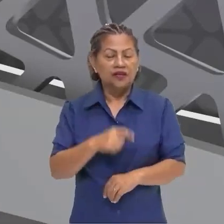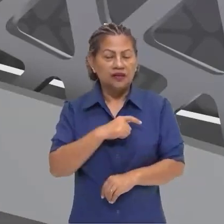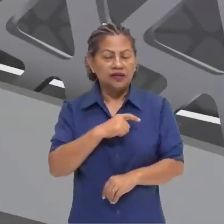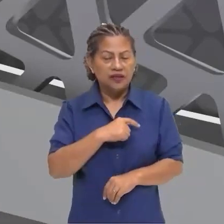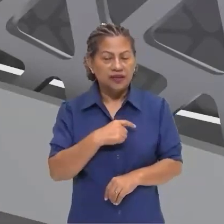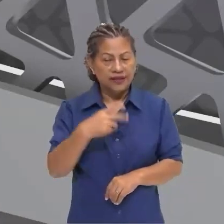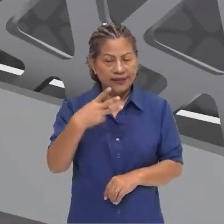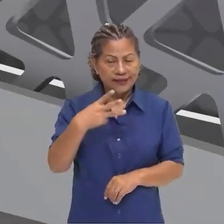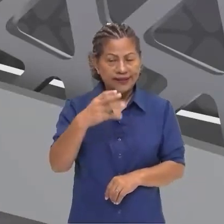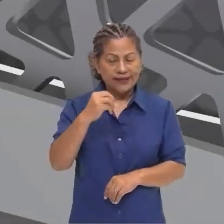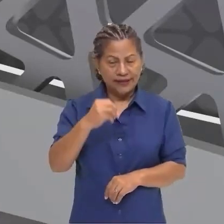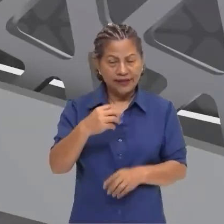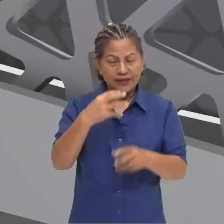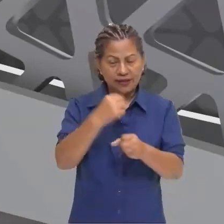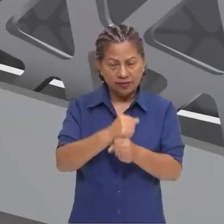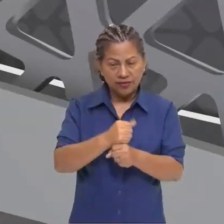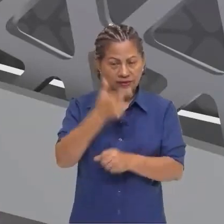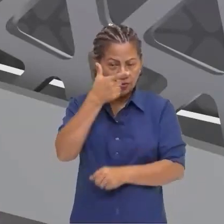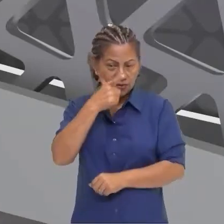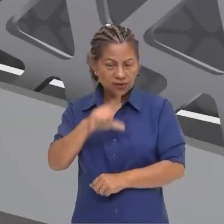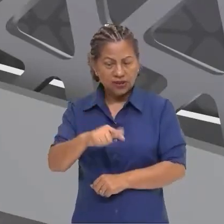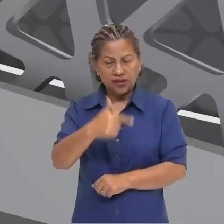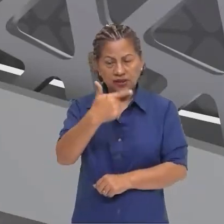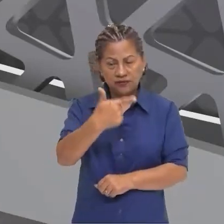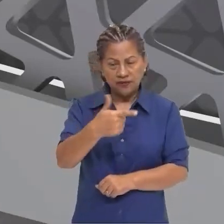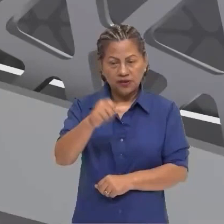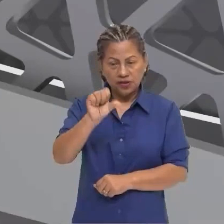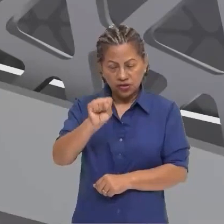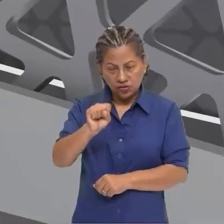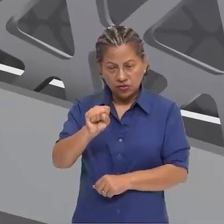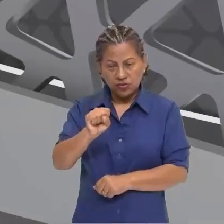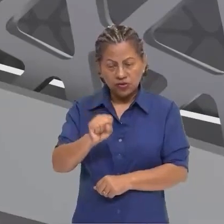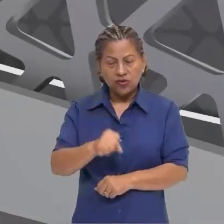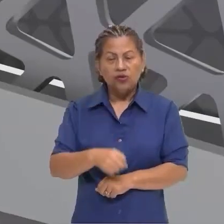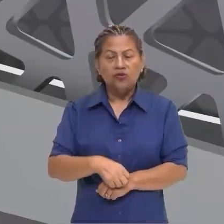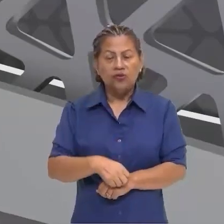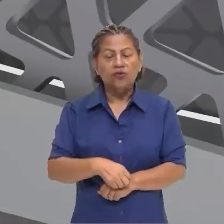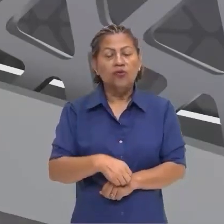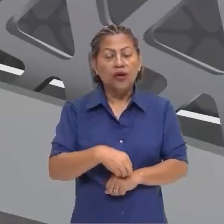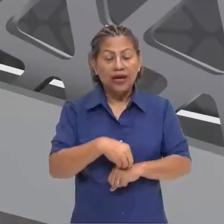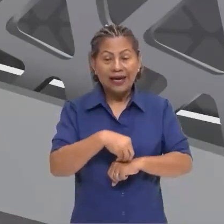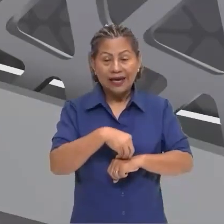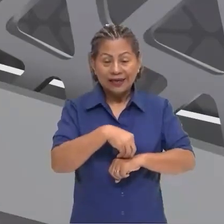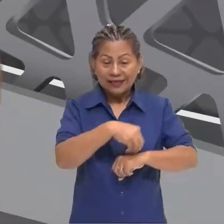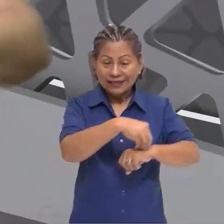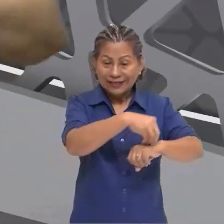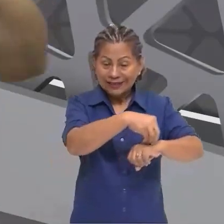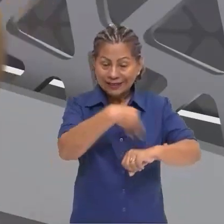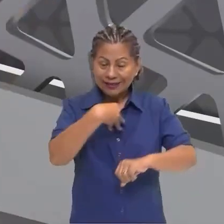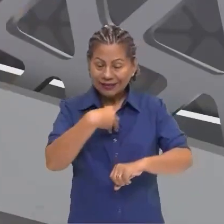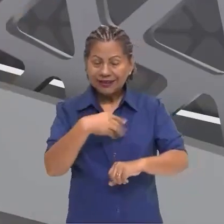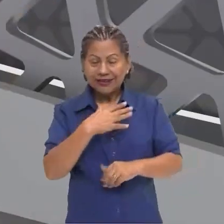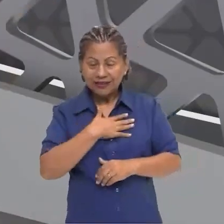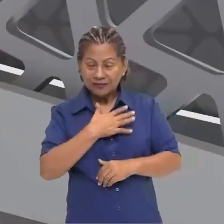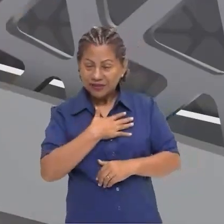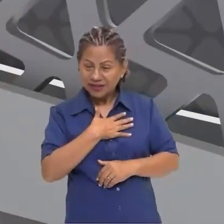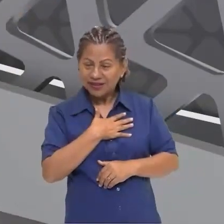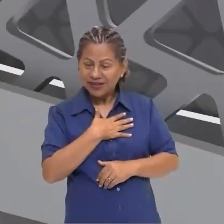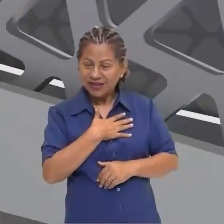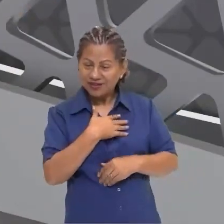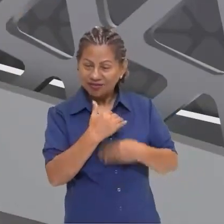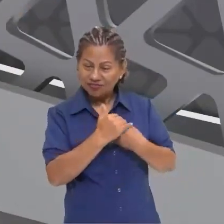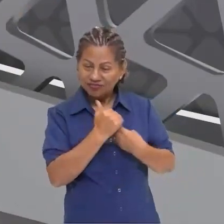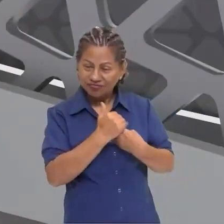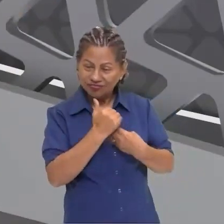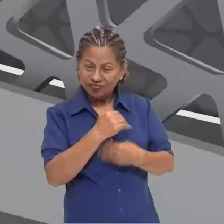pontos da redação eu alcancei 28, com as dicas que os professores me deram de maneira gratuita. O que eu estou querendo